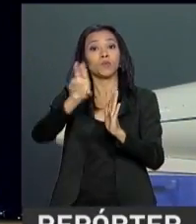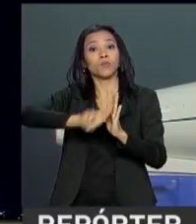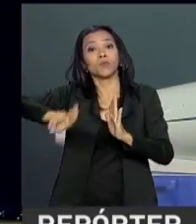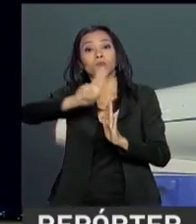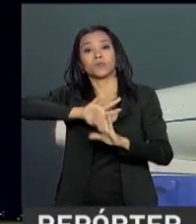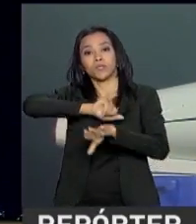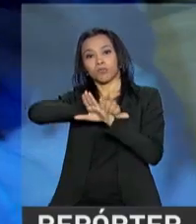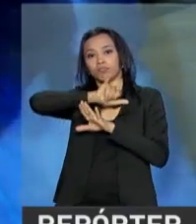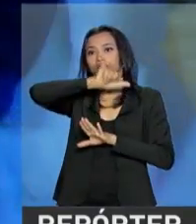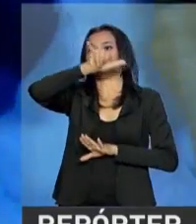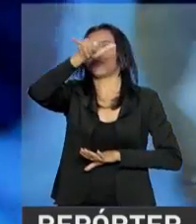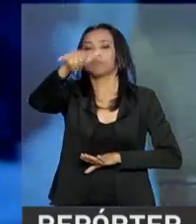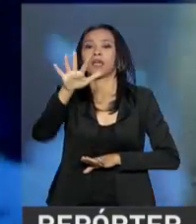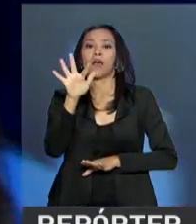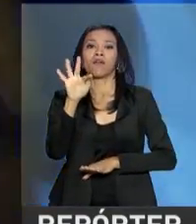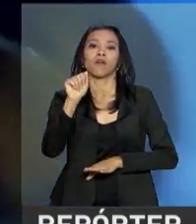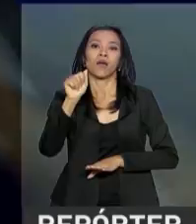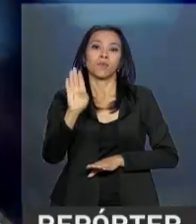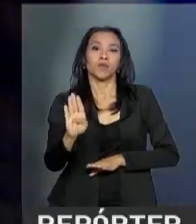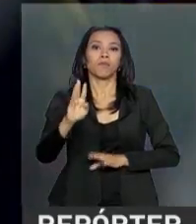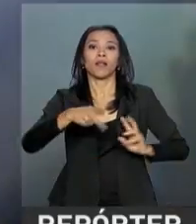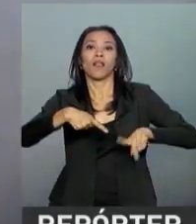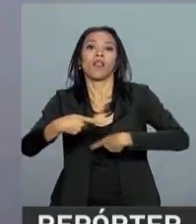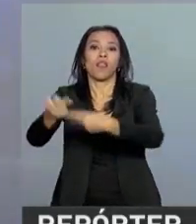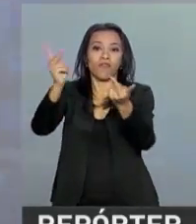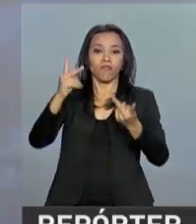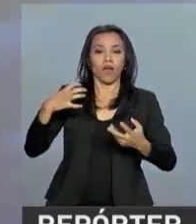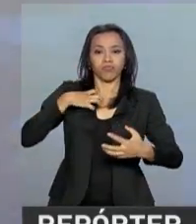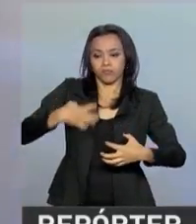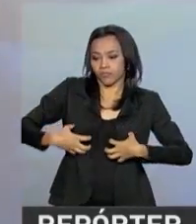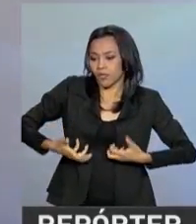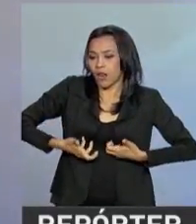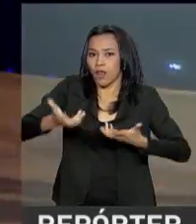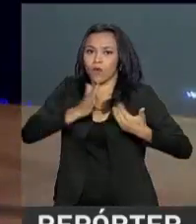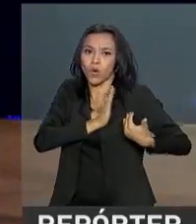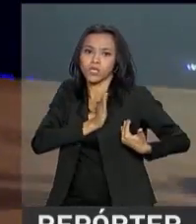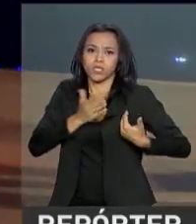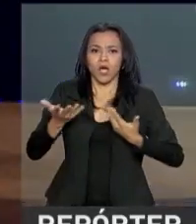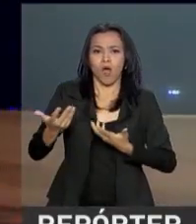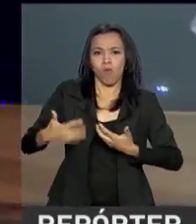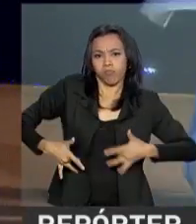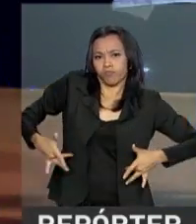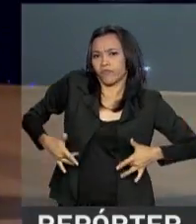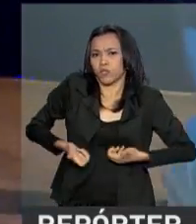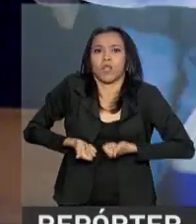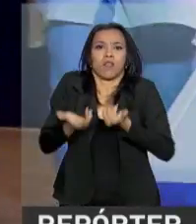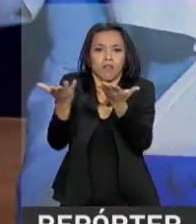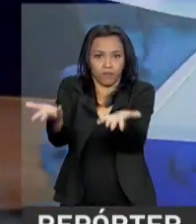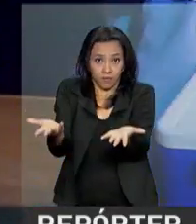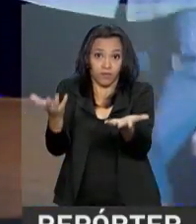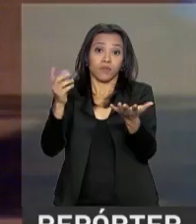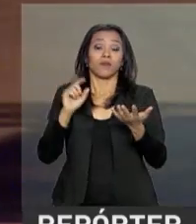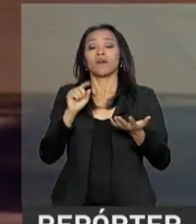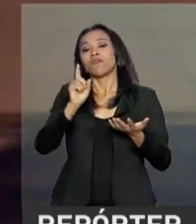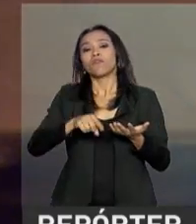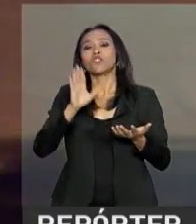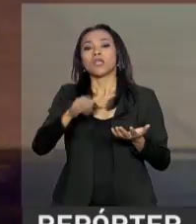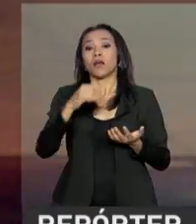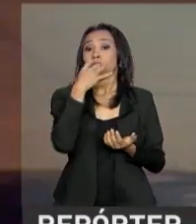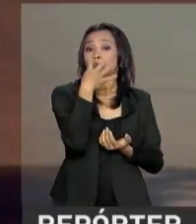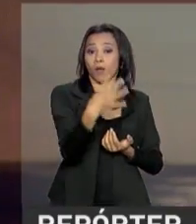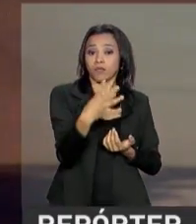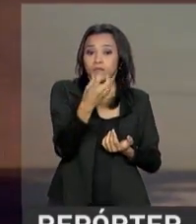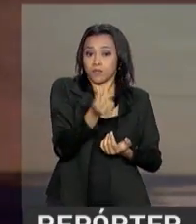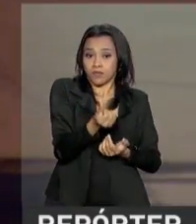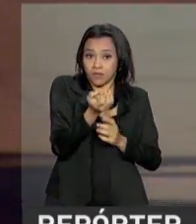Força Aérea Brasileira para o transporte de órgãos destinados a transplantes. De lá para cá, foram transportados